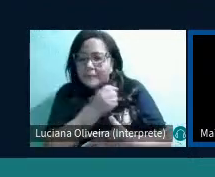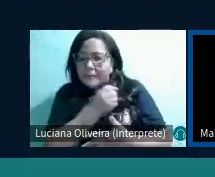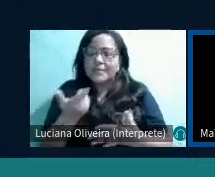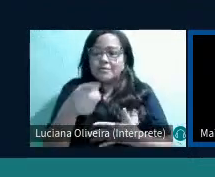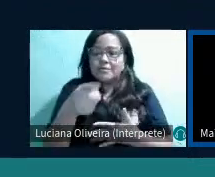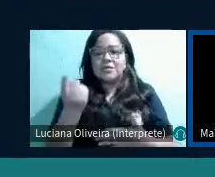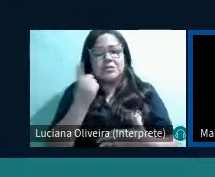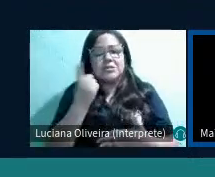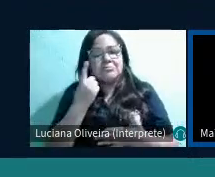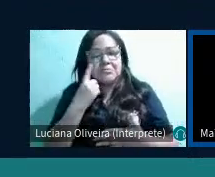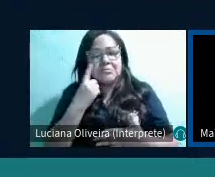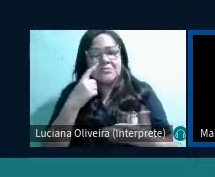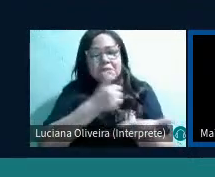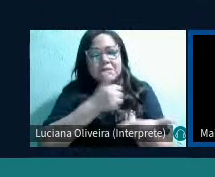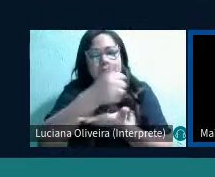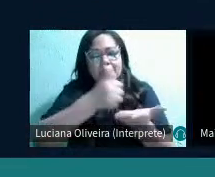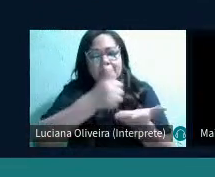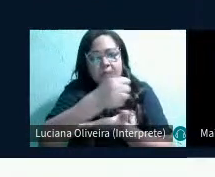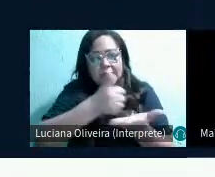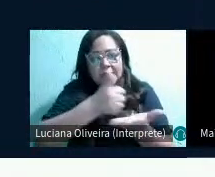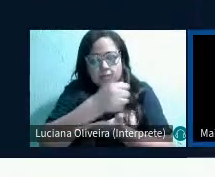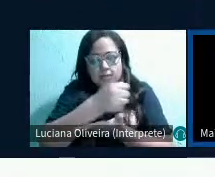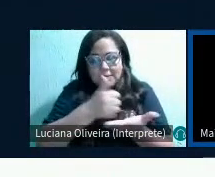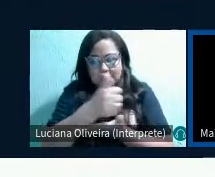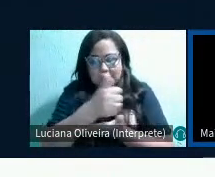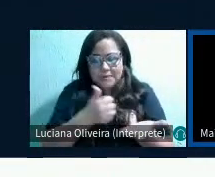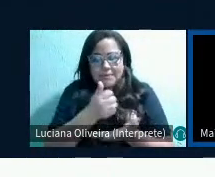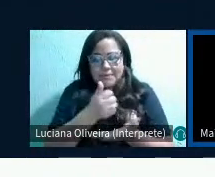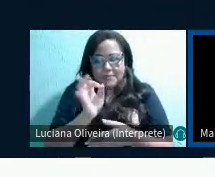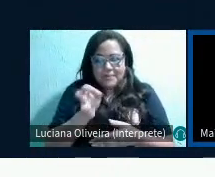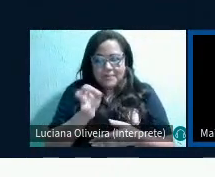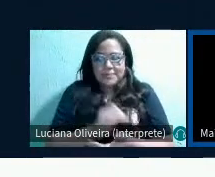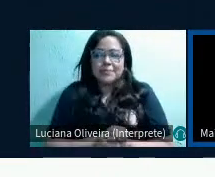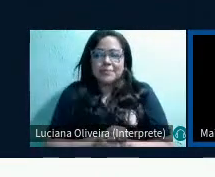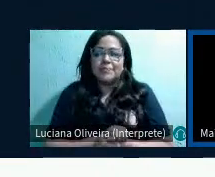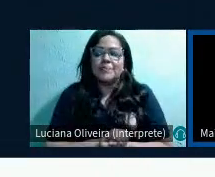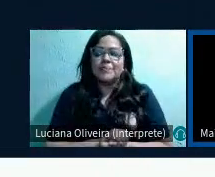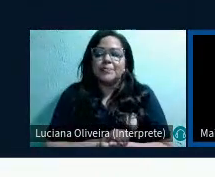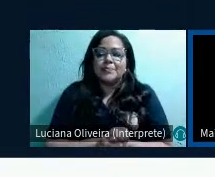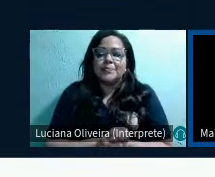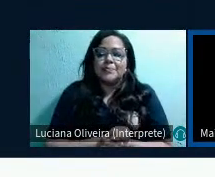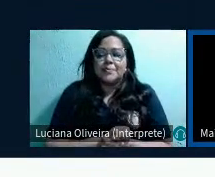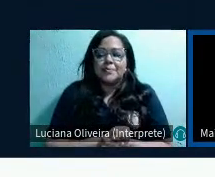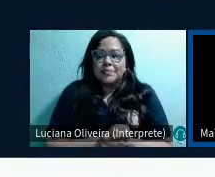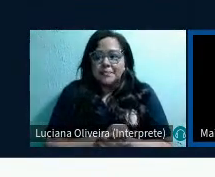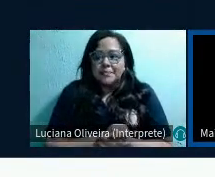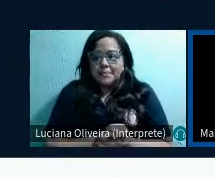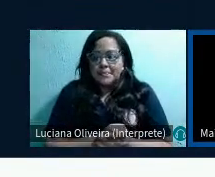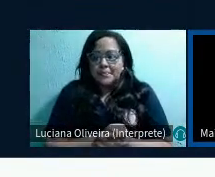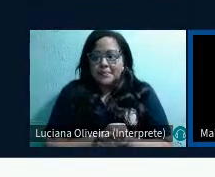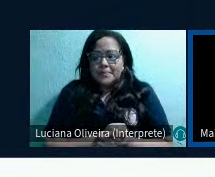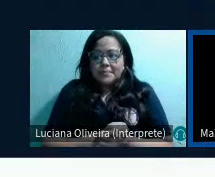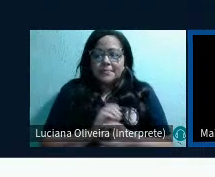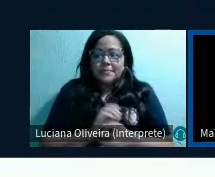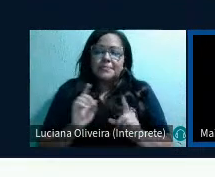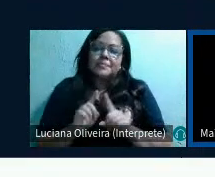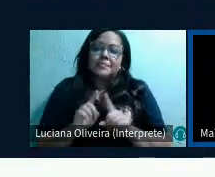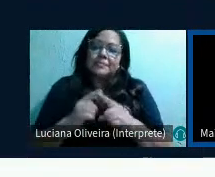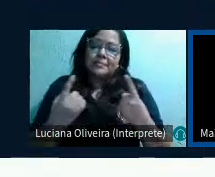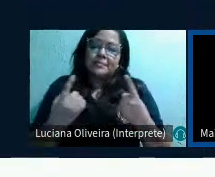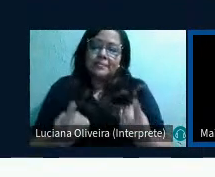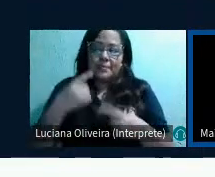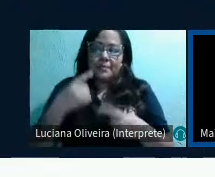ser solicitado. Então, a modalidade teórica, ela vai do nível